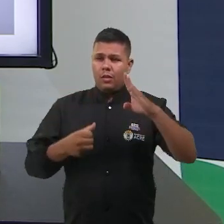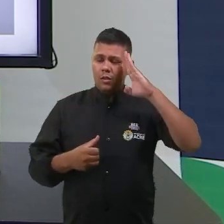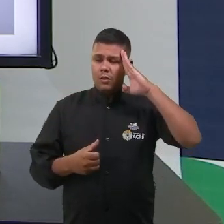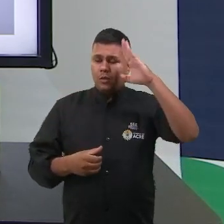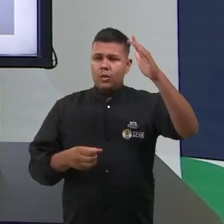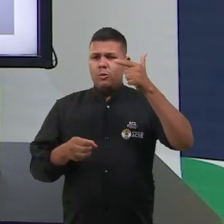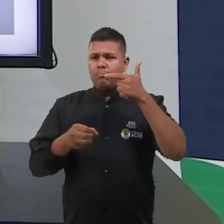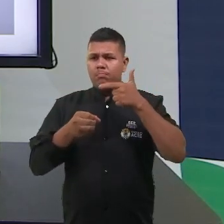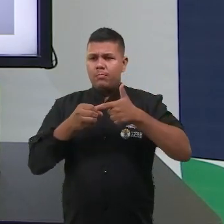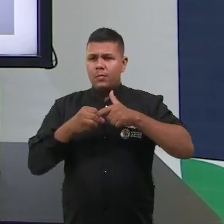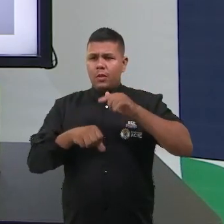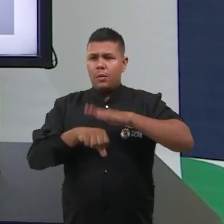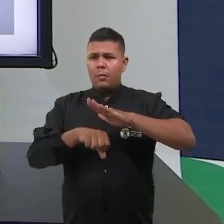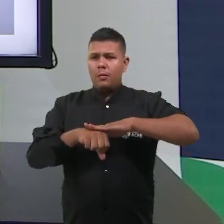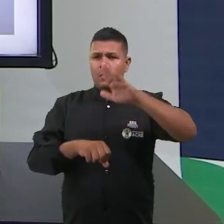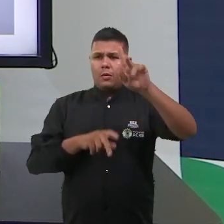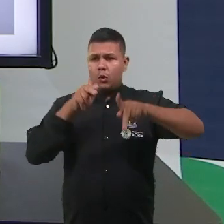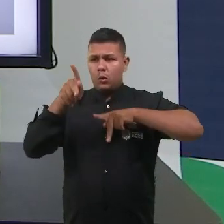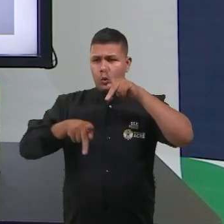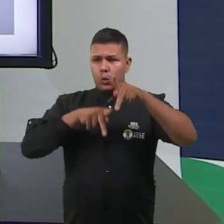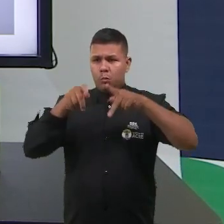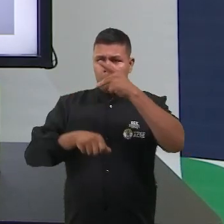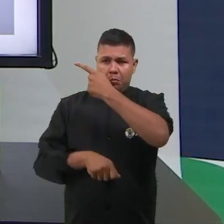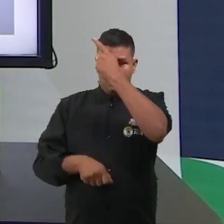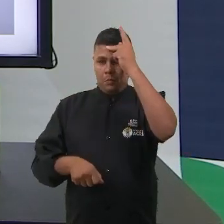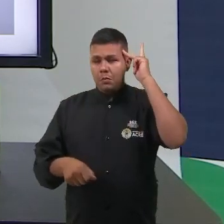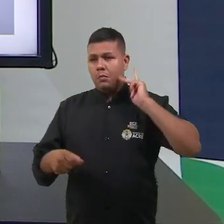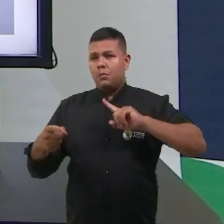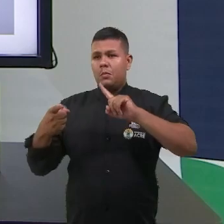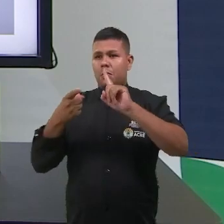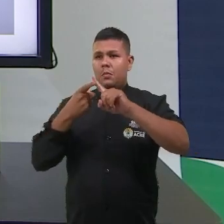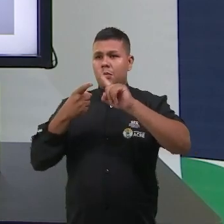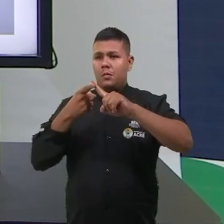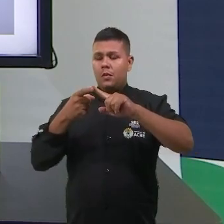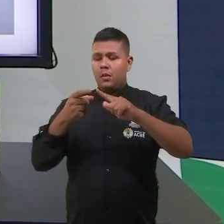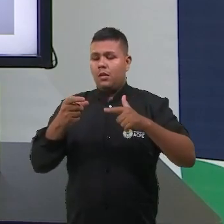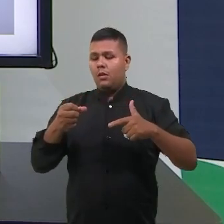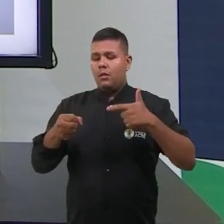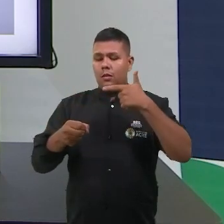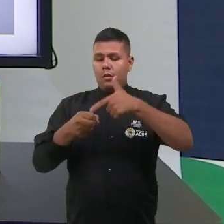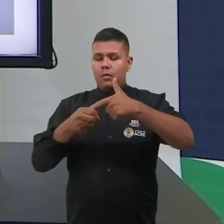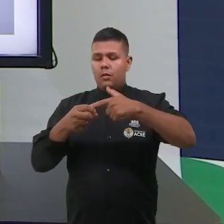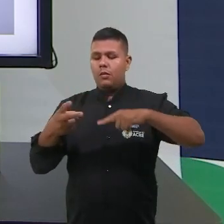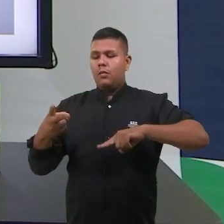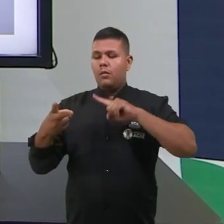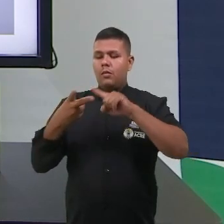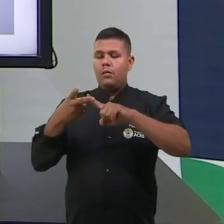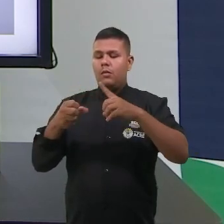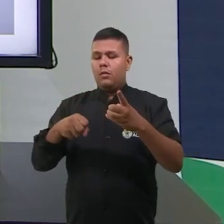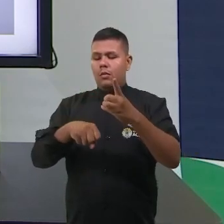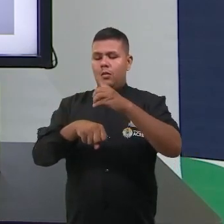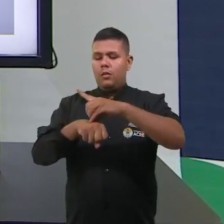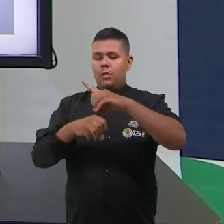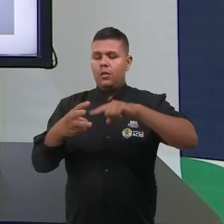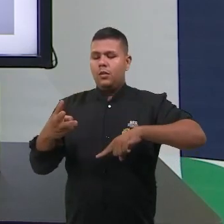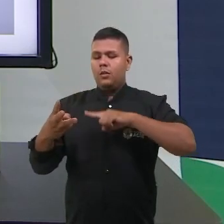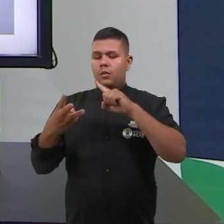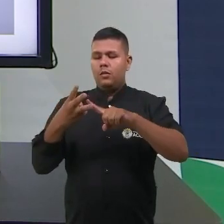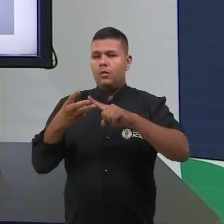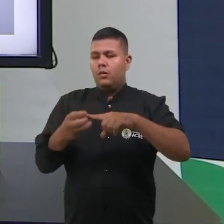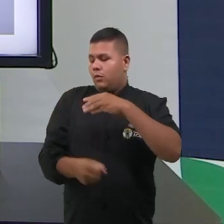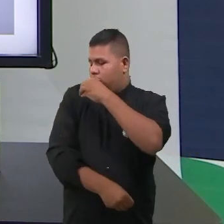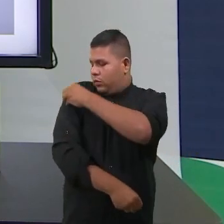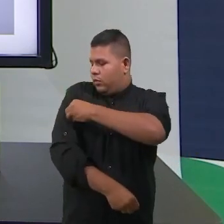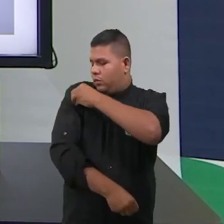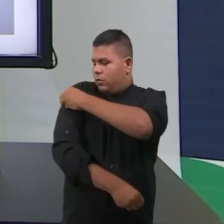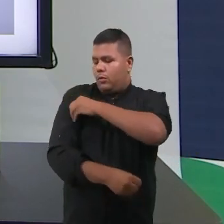que são utilizados pela população: gasolina, diesel, etanol e gás natural